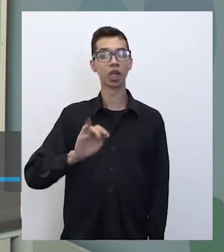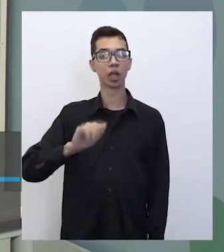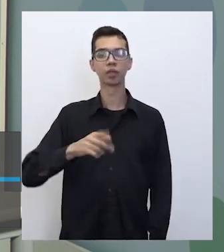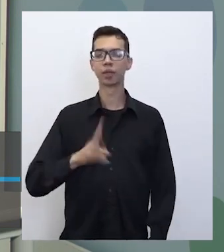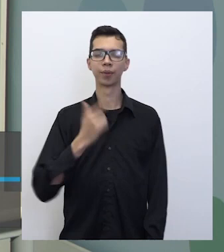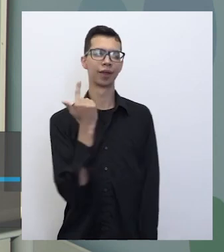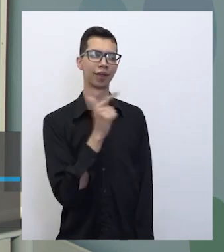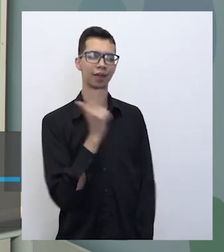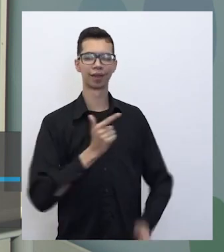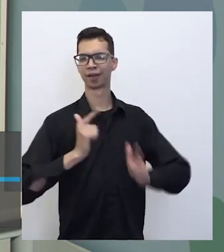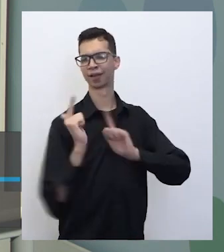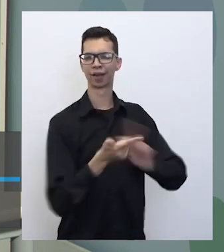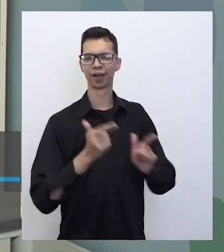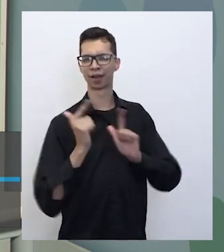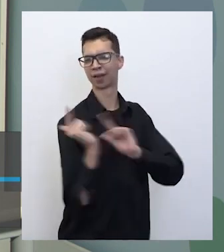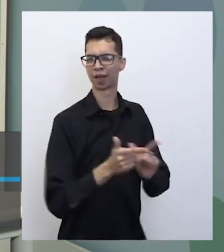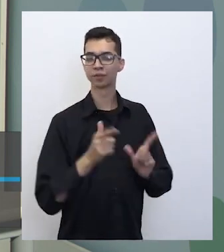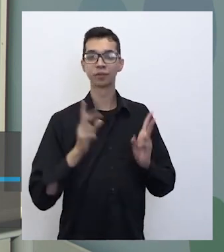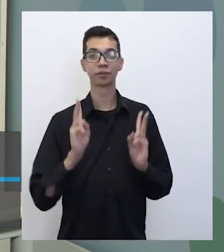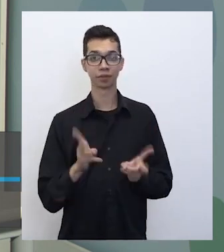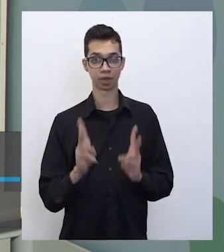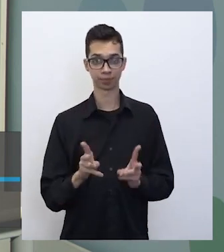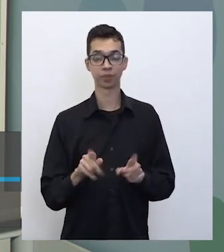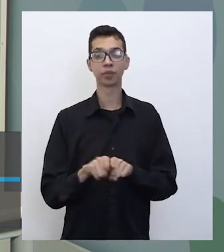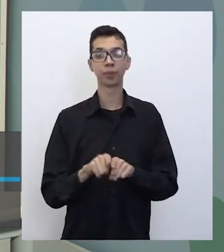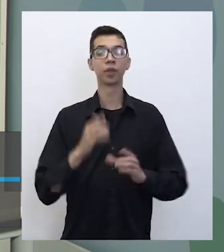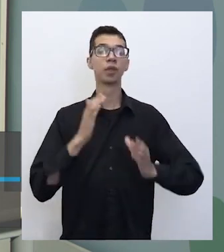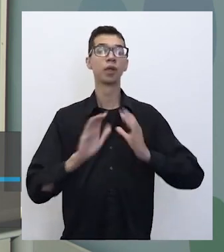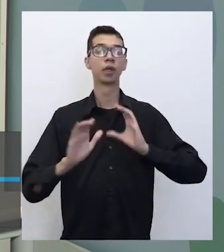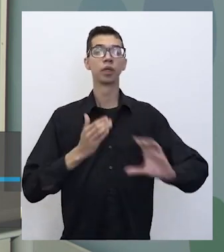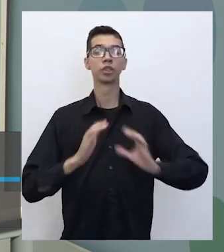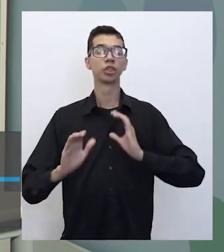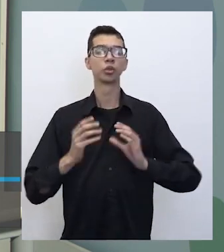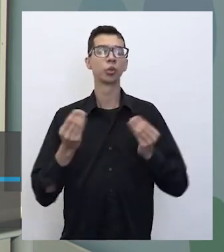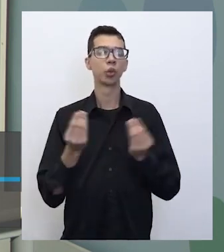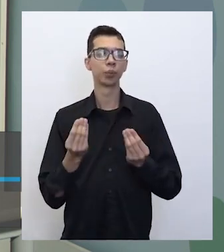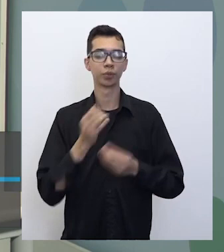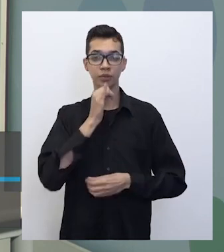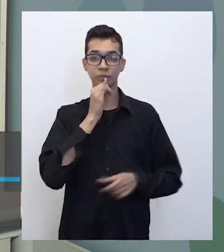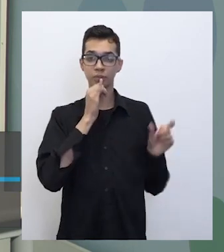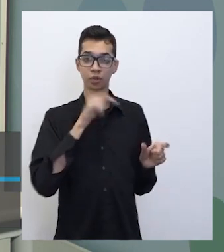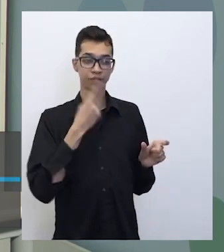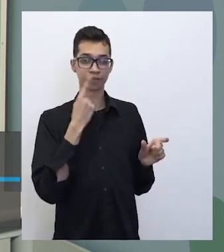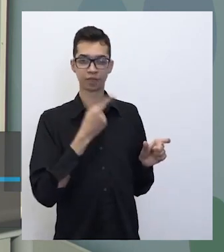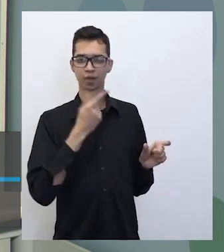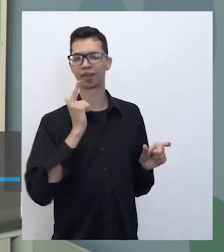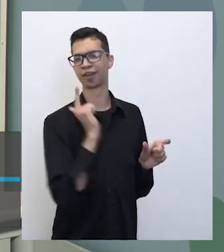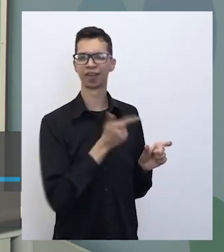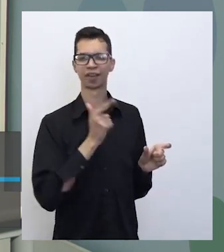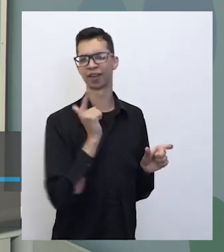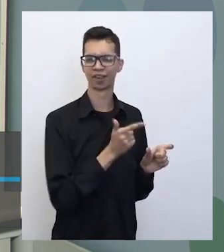de crítica, são cantigas em que você tem sempre alguém a ser criticado, alguém a ser